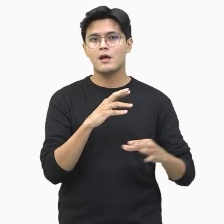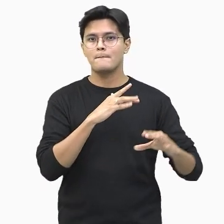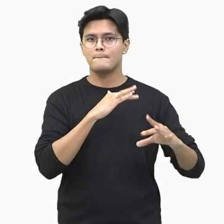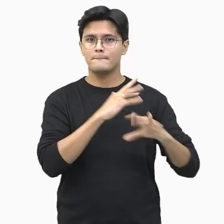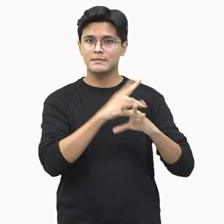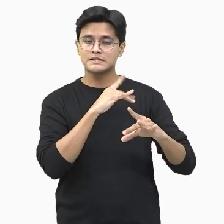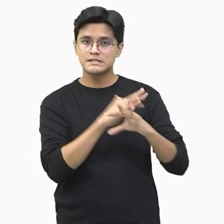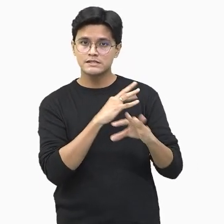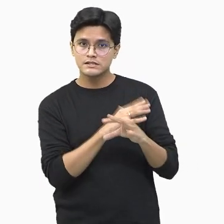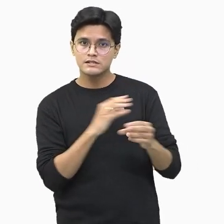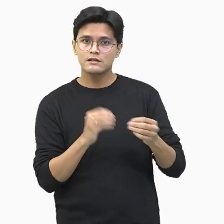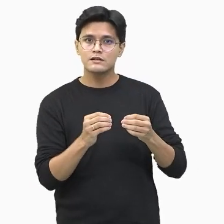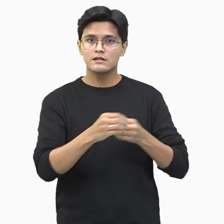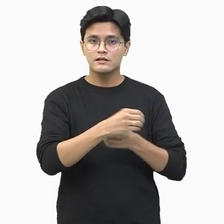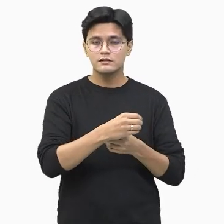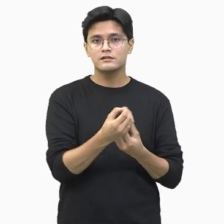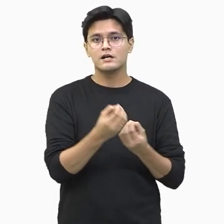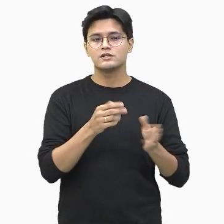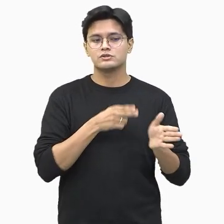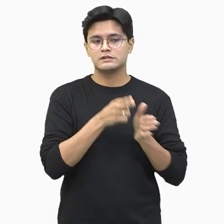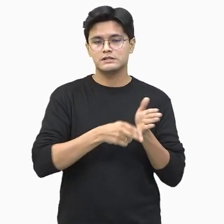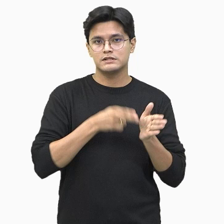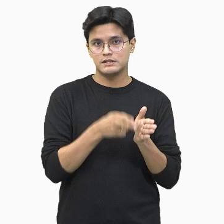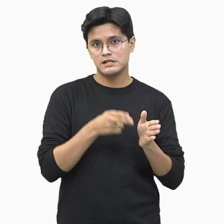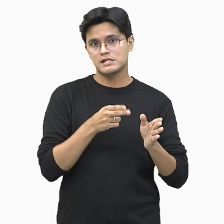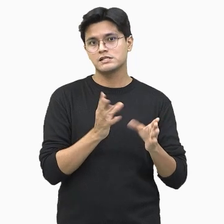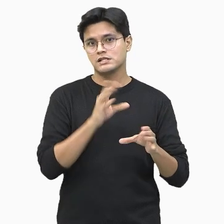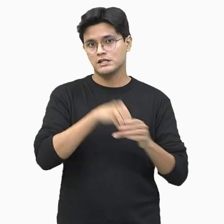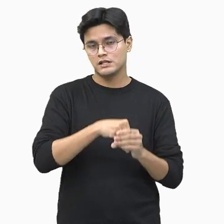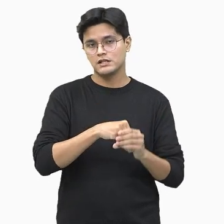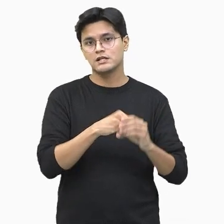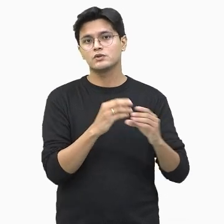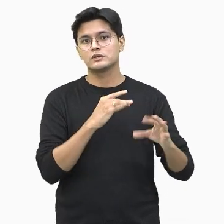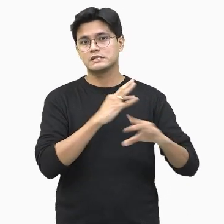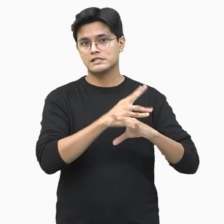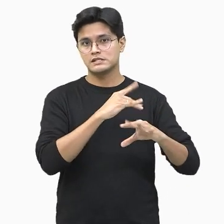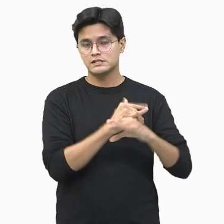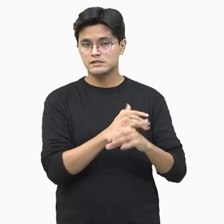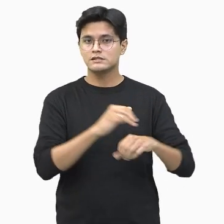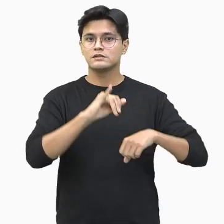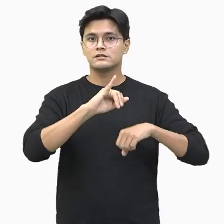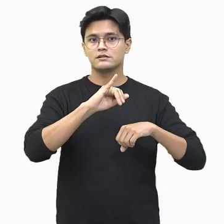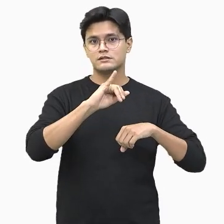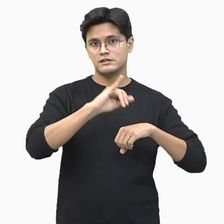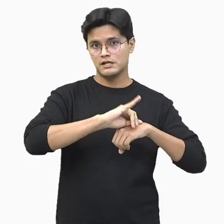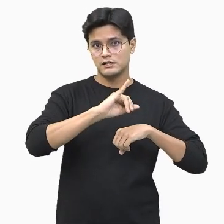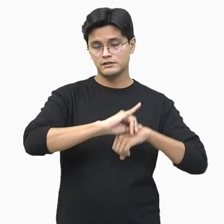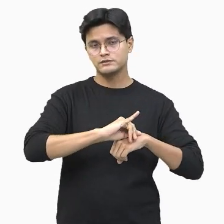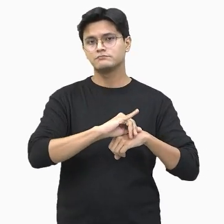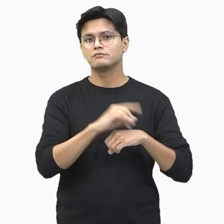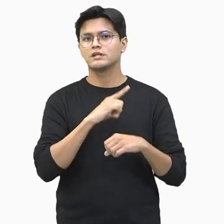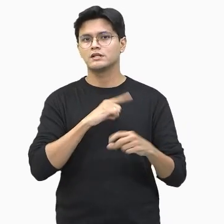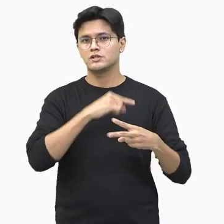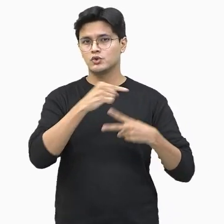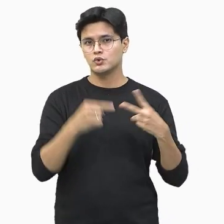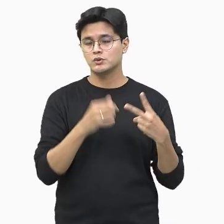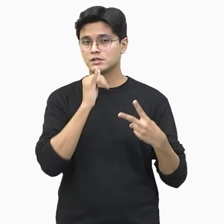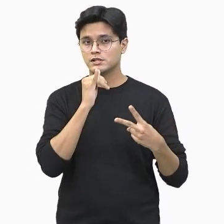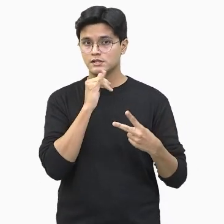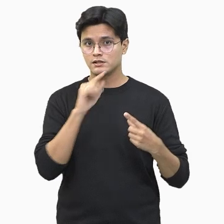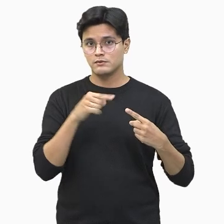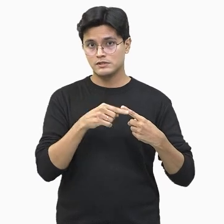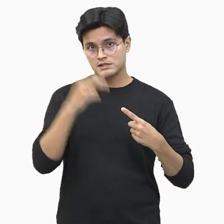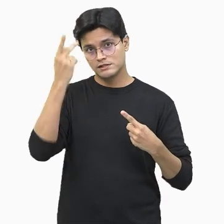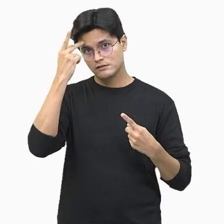sistema de trens urbanos suburbanos que vai operar em grandes cidades aí eu coloquei dois exemplos para vocês que são São